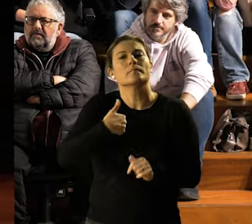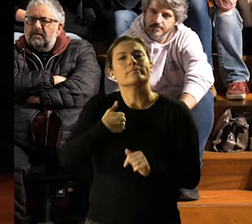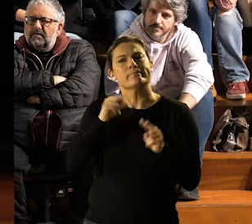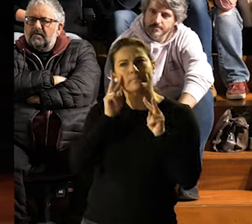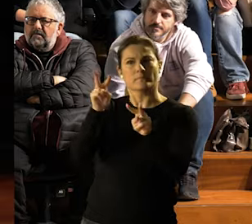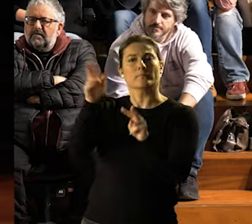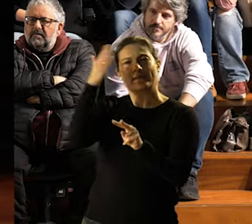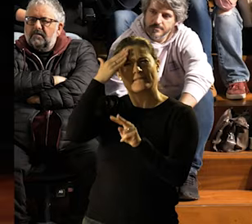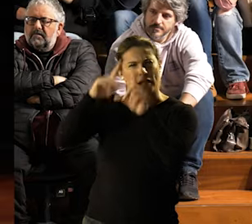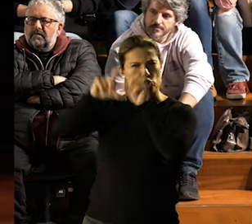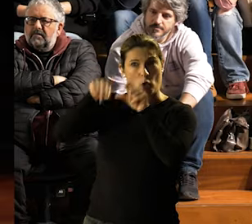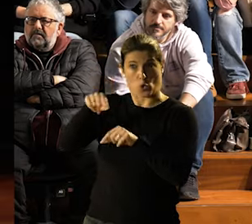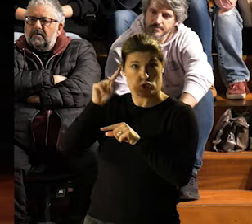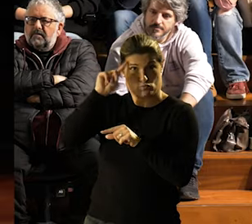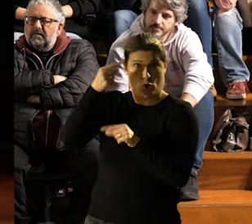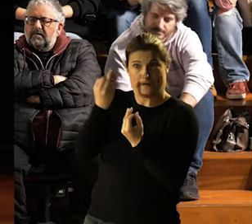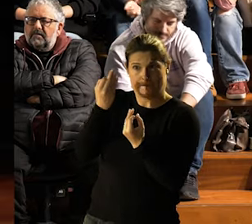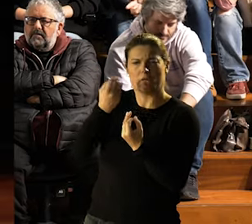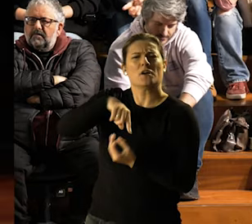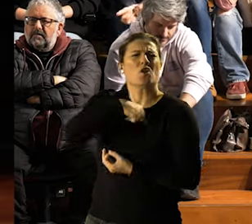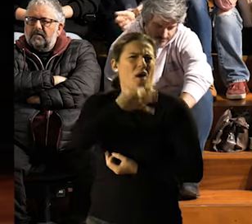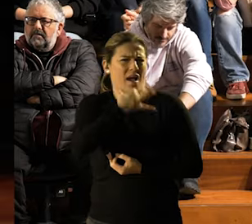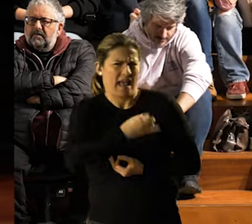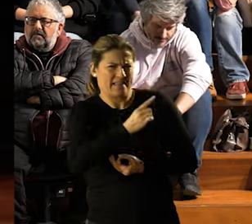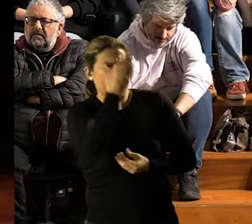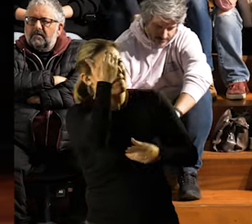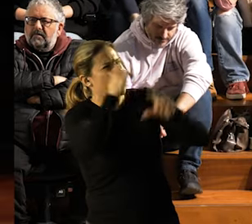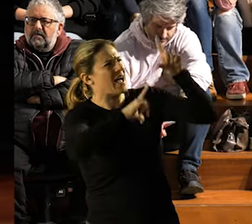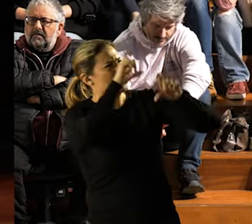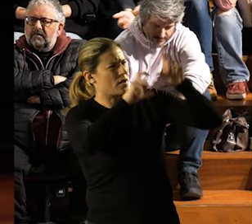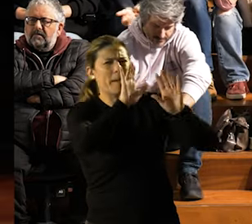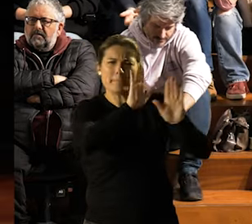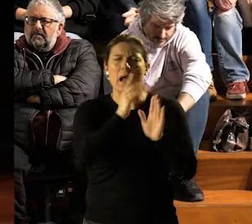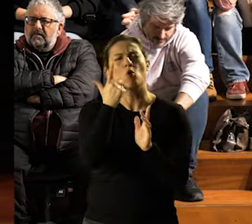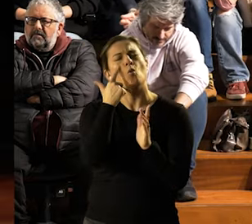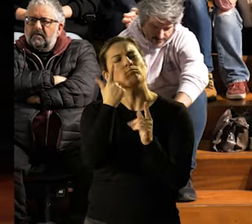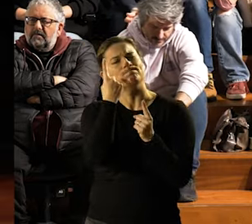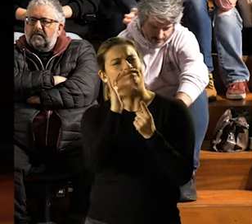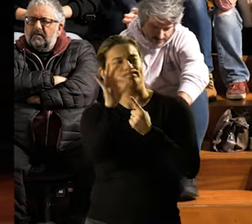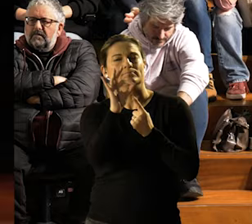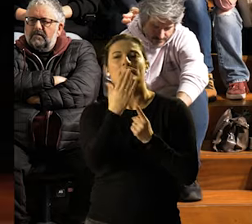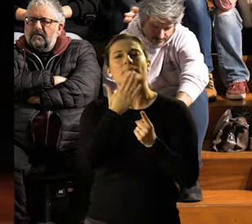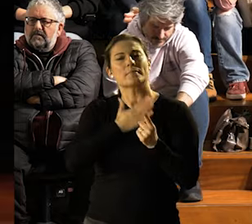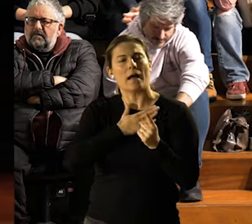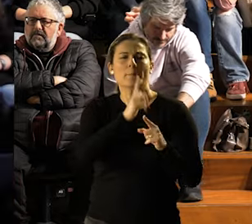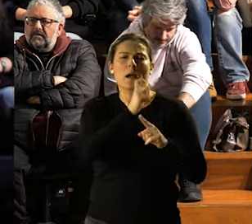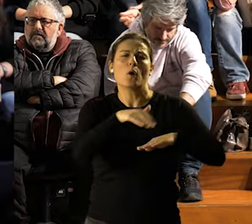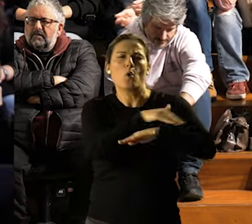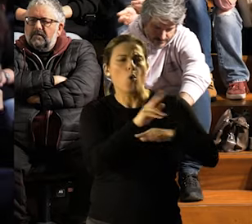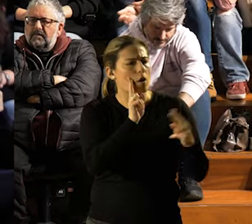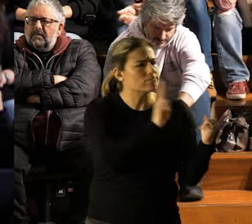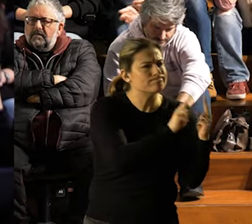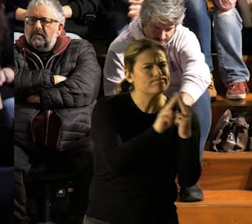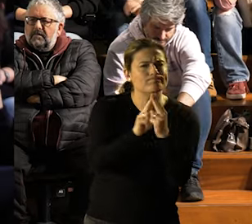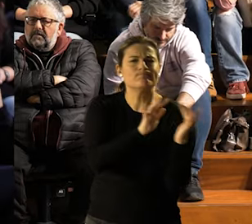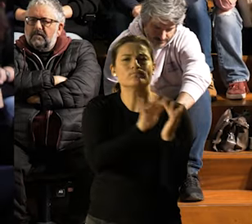todas as sondagens dizem nós não acreditamos em sondagens mas há um elemento que nos é demonstrado também nos contactos que fazemos na rua há